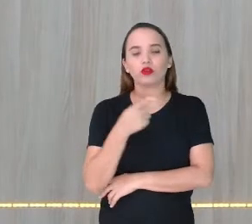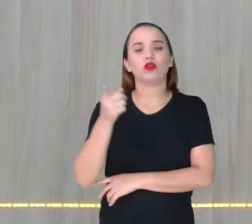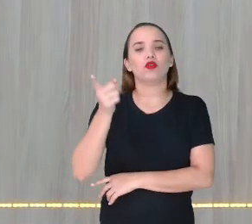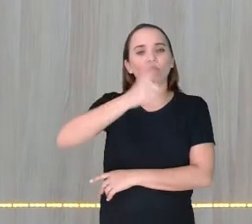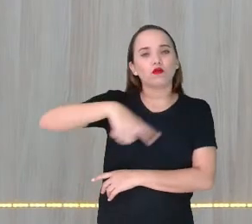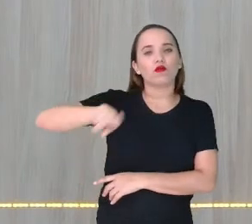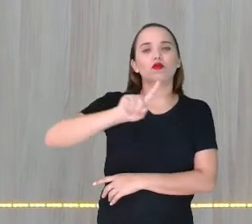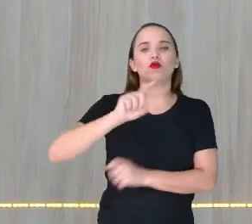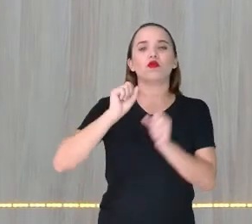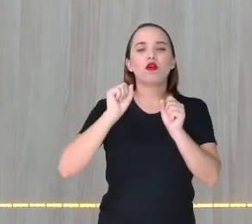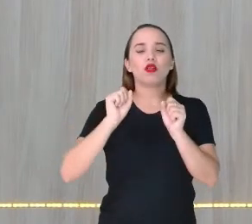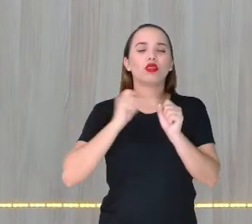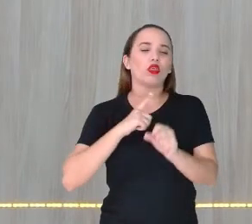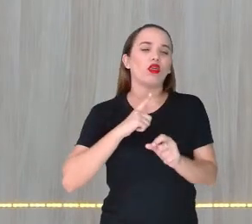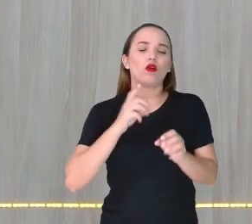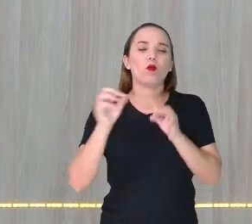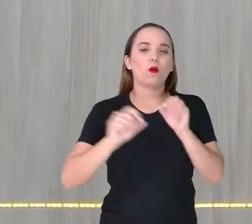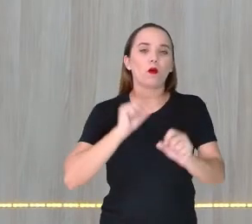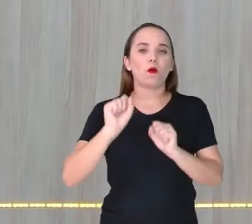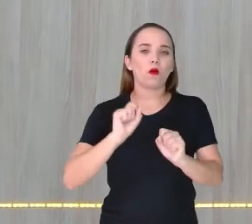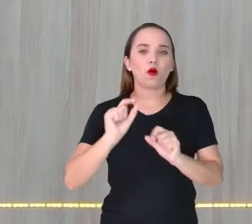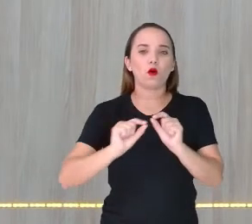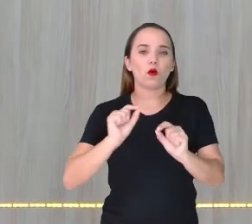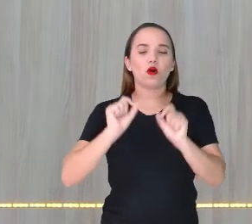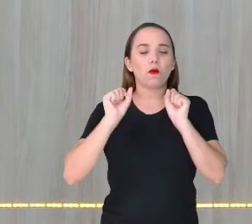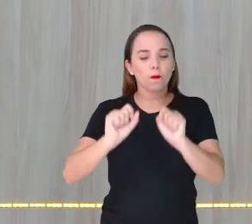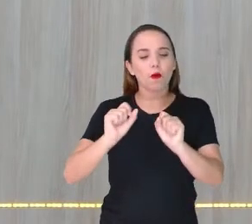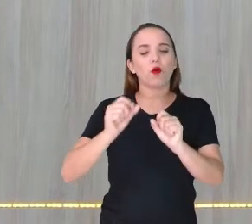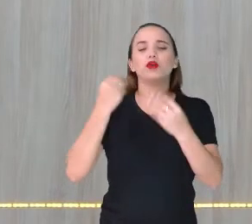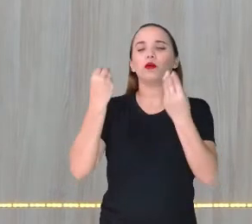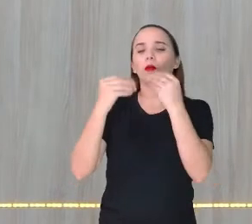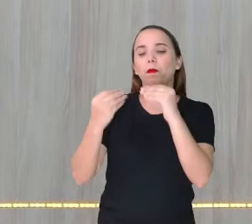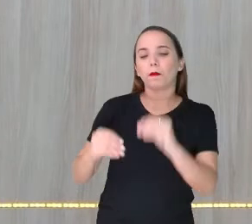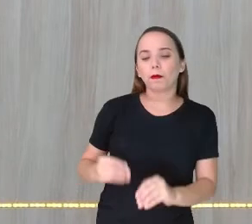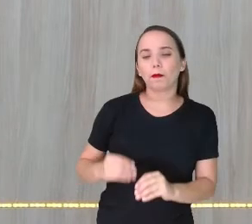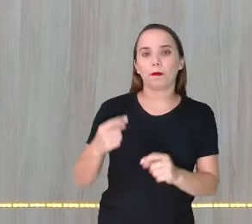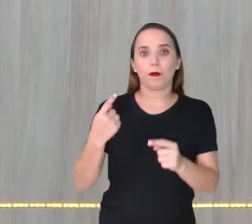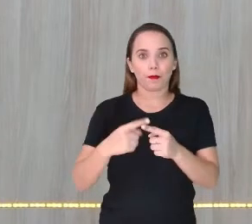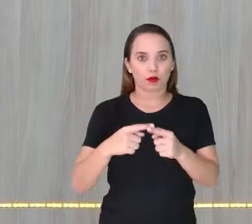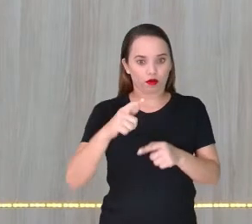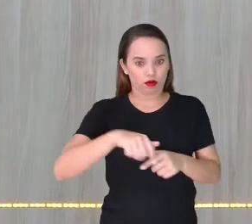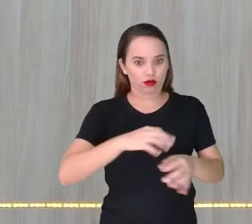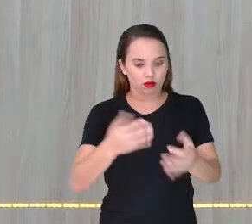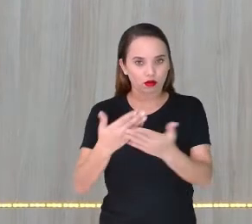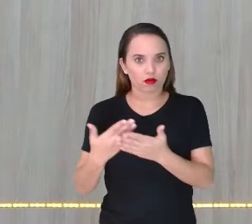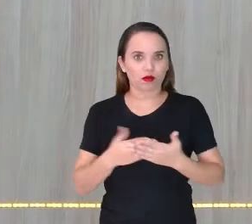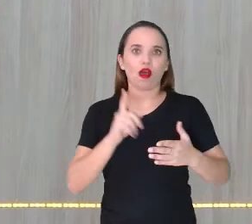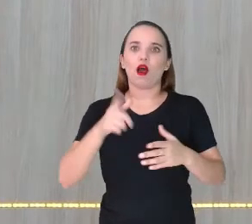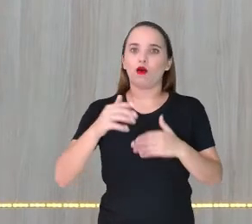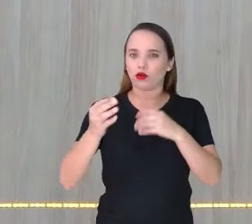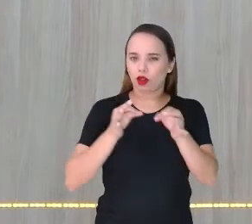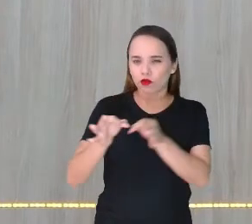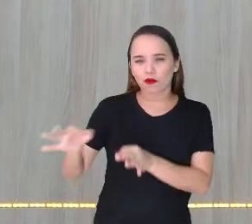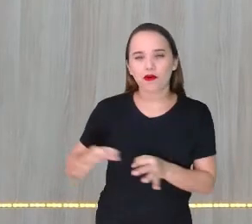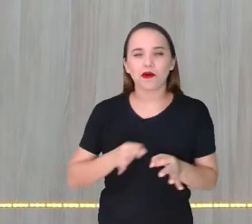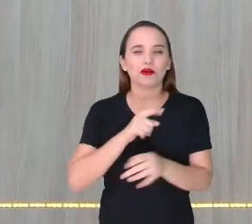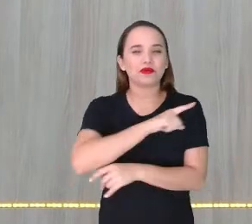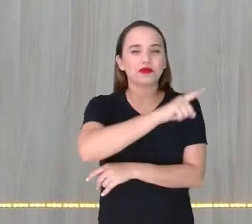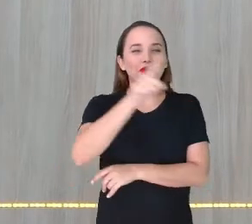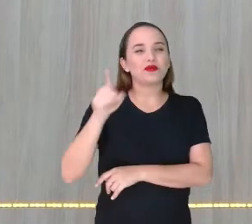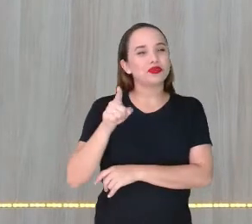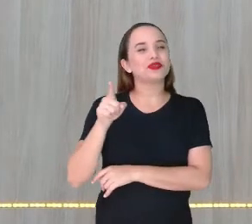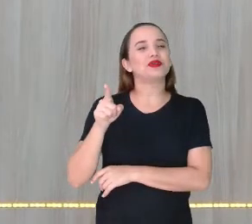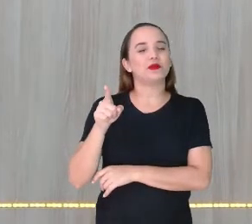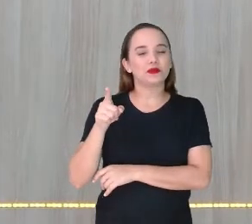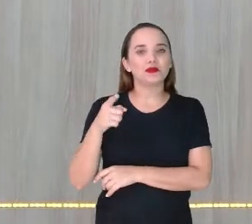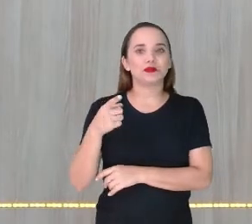Essas aulas elas são preparadas especialmente para vocês que estão aí em casa. Então é muito importante que vocês nos deem esse retorno,